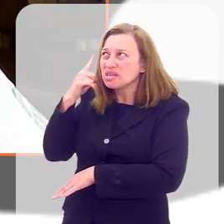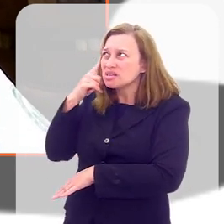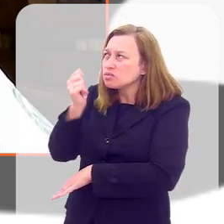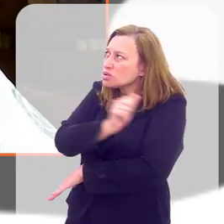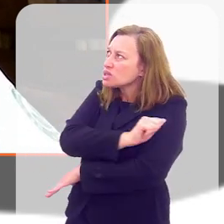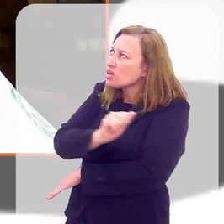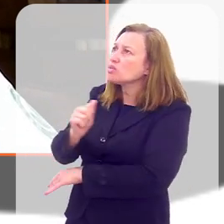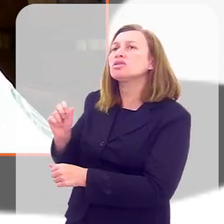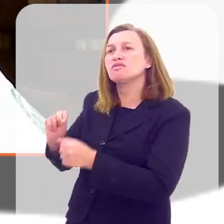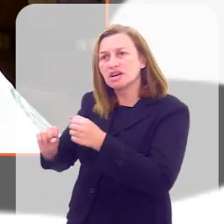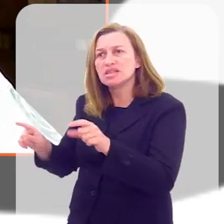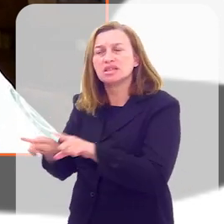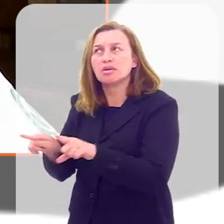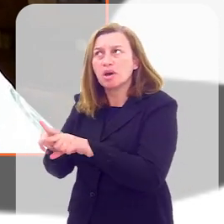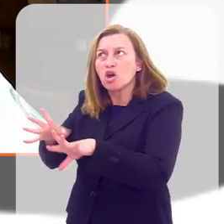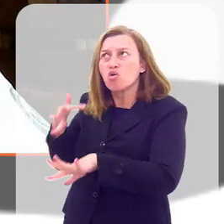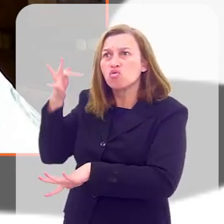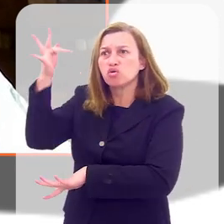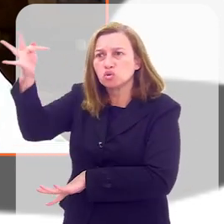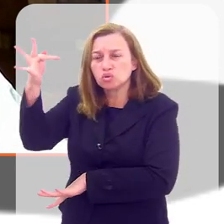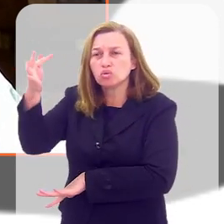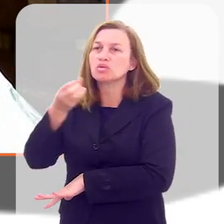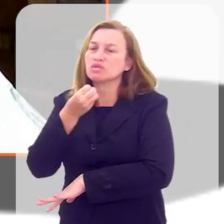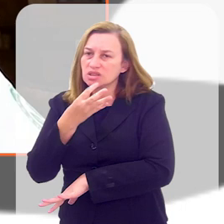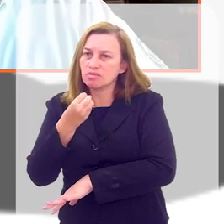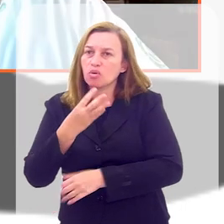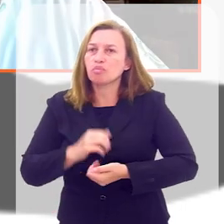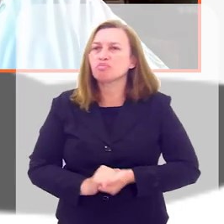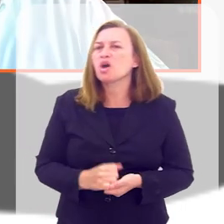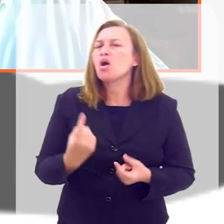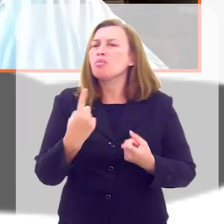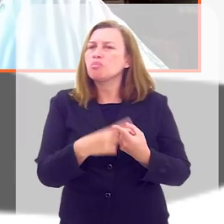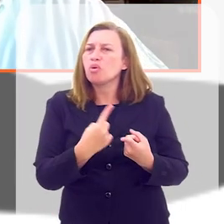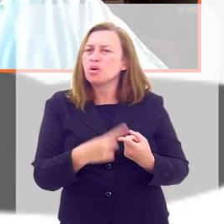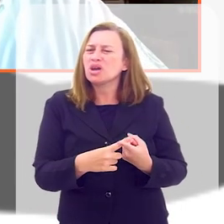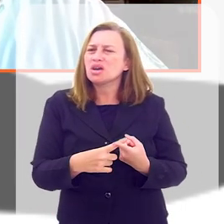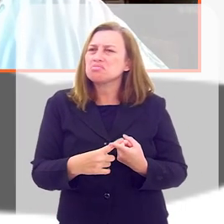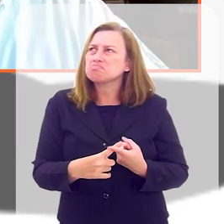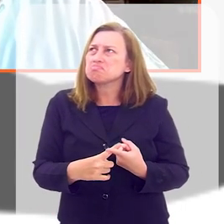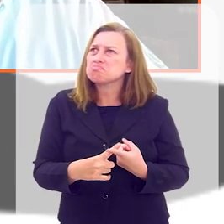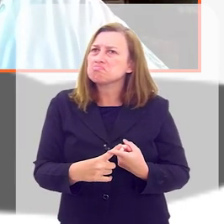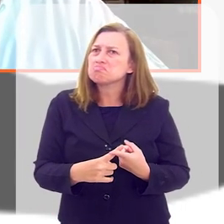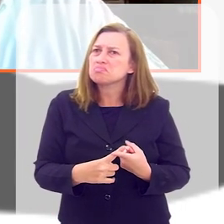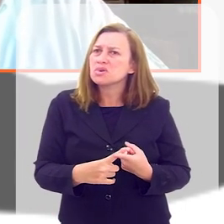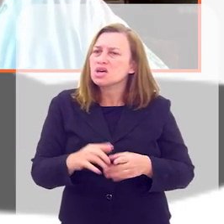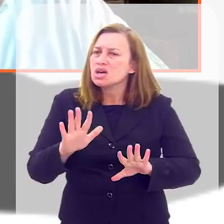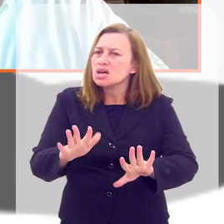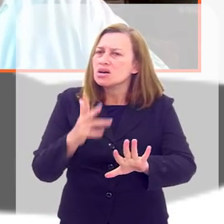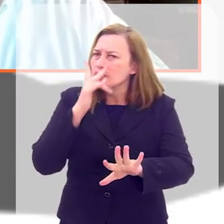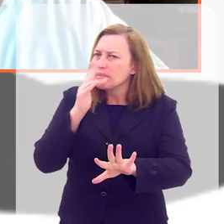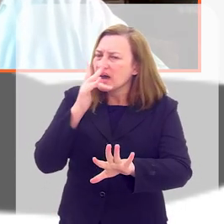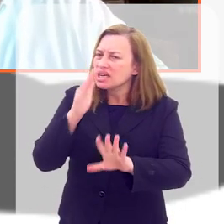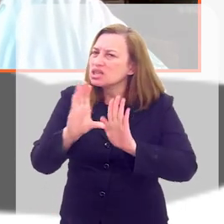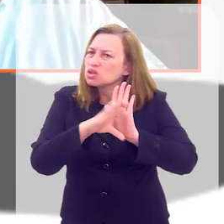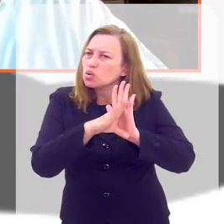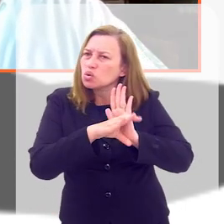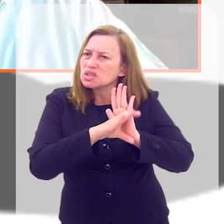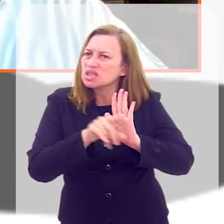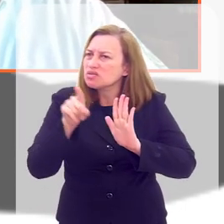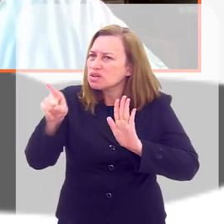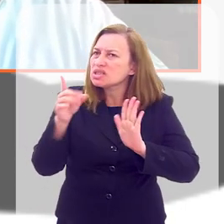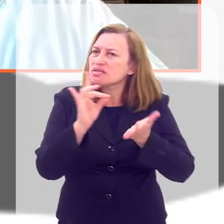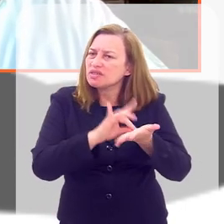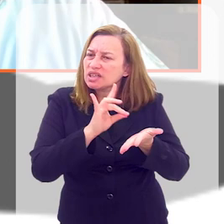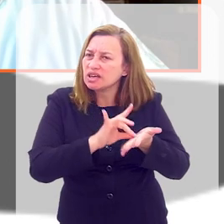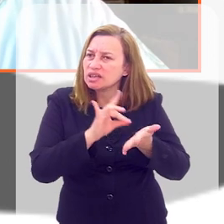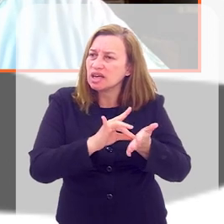saindo já das Universidades pensando nisso é um futuro tá é promissor porque me parece que